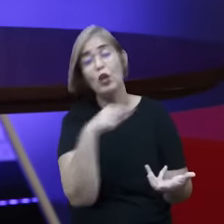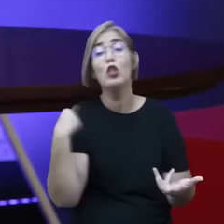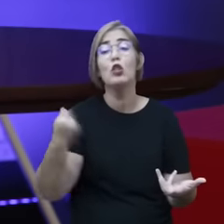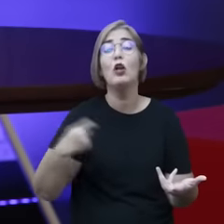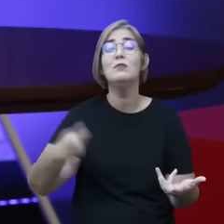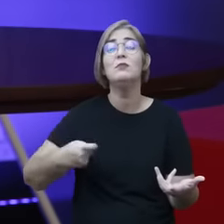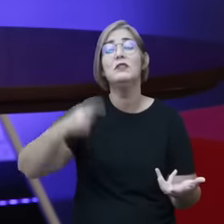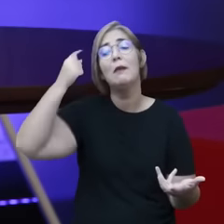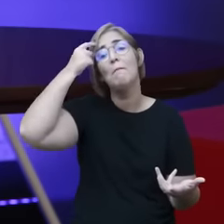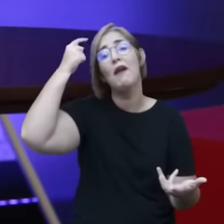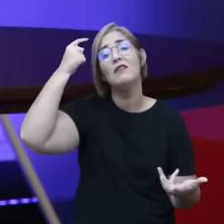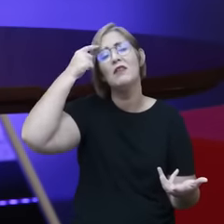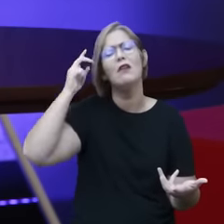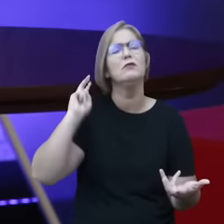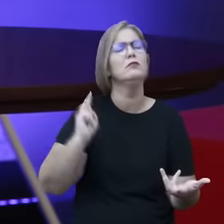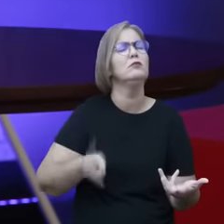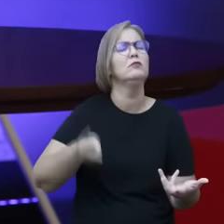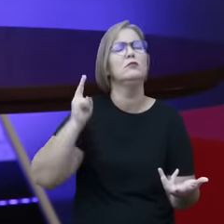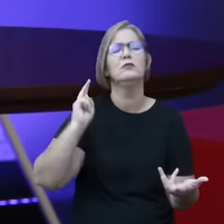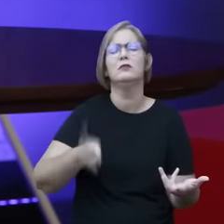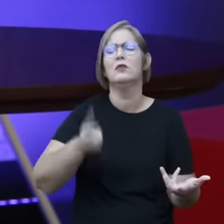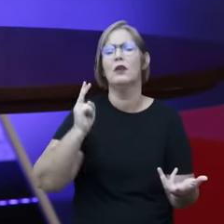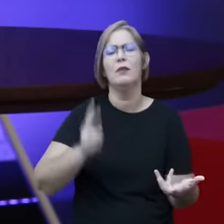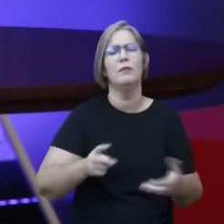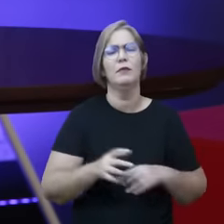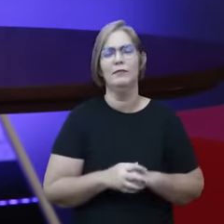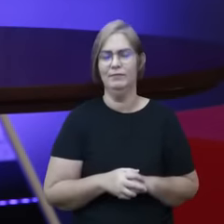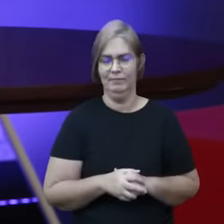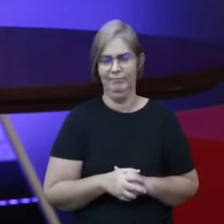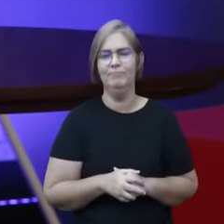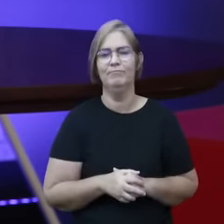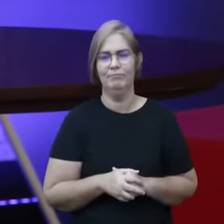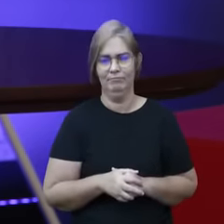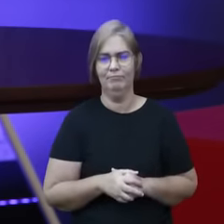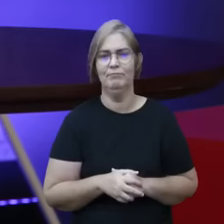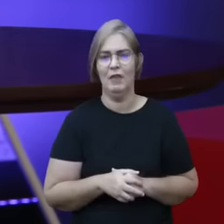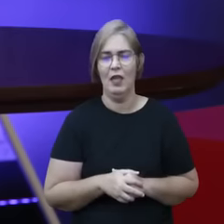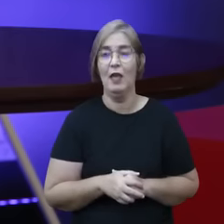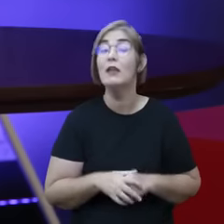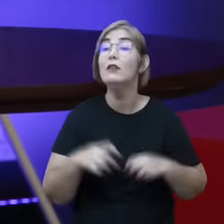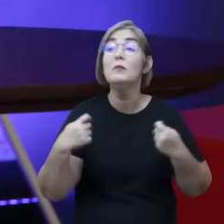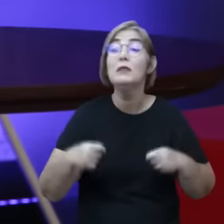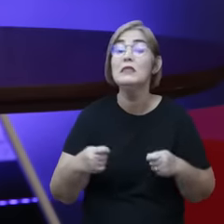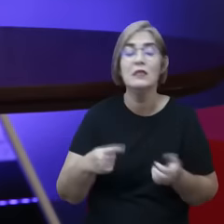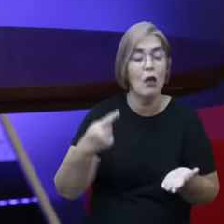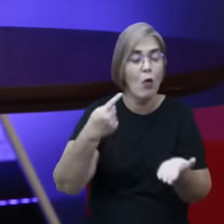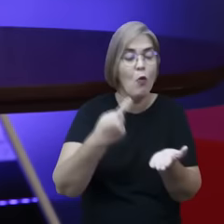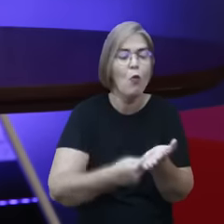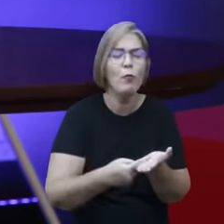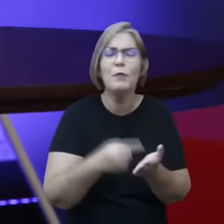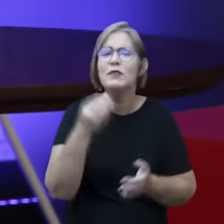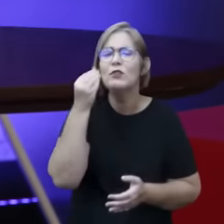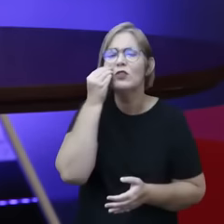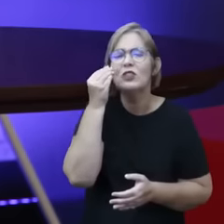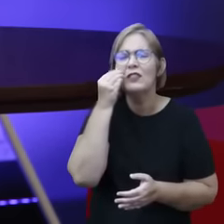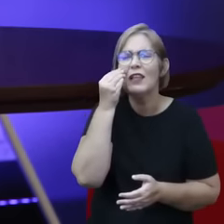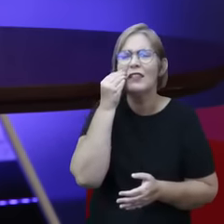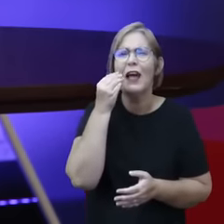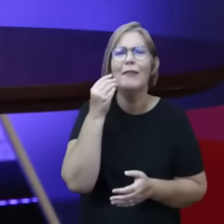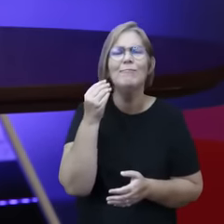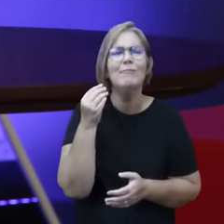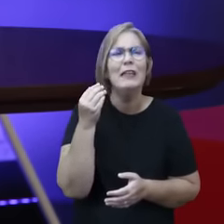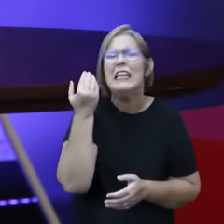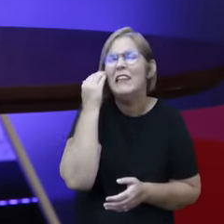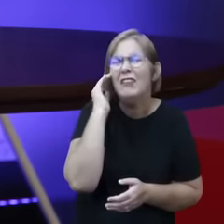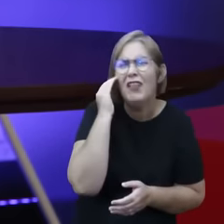de eh esse compromisso é de tentar articular os sentidos, é